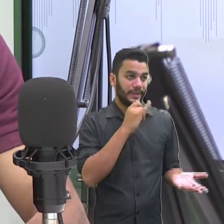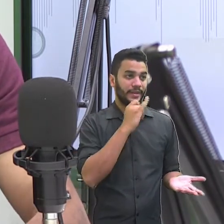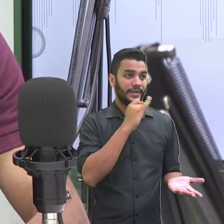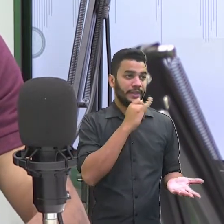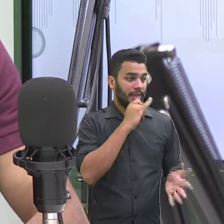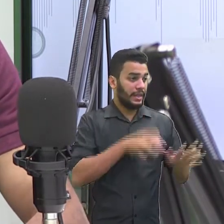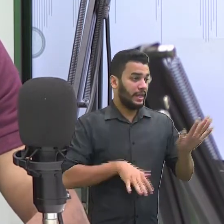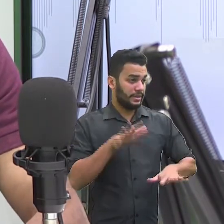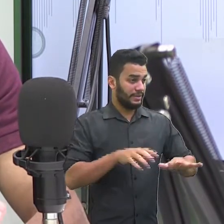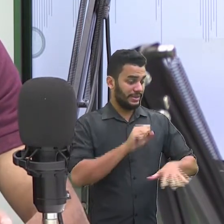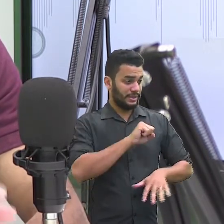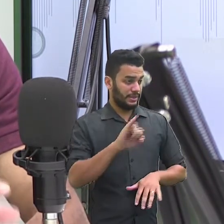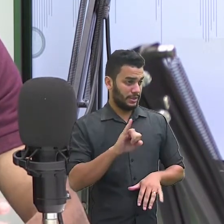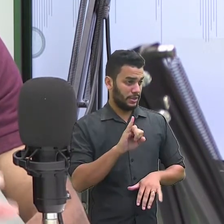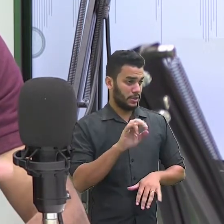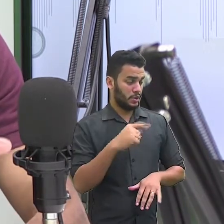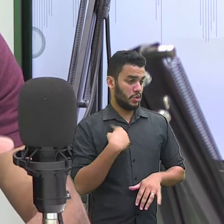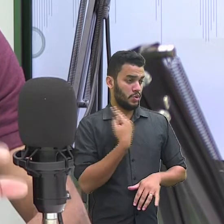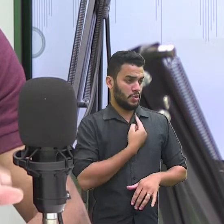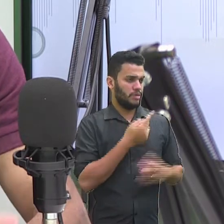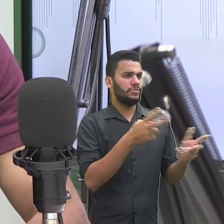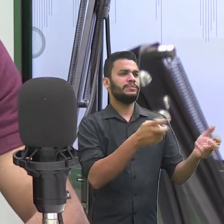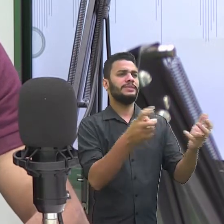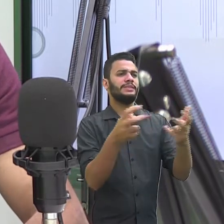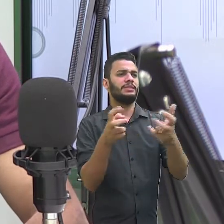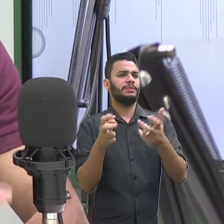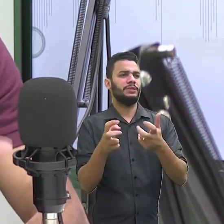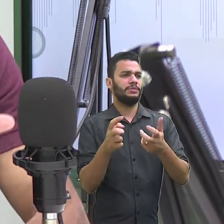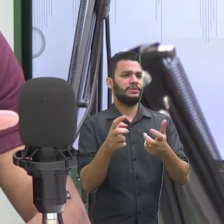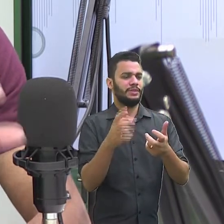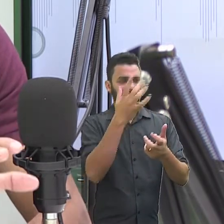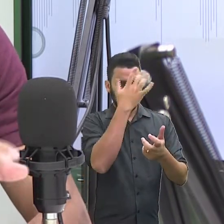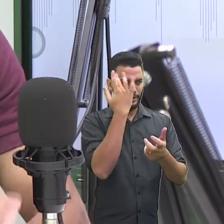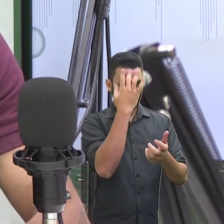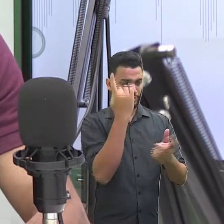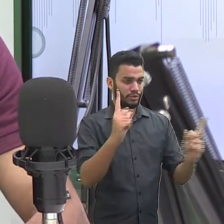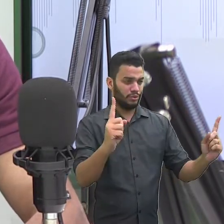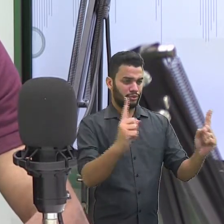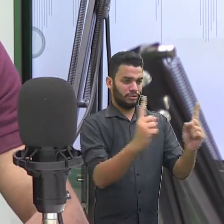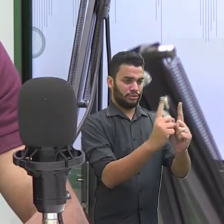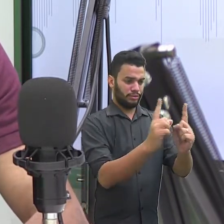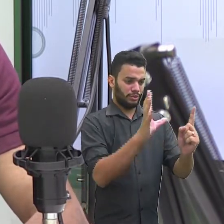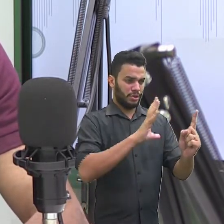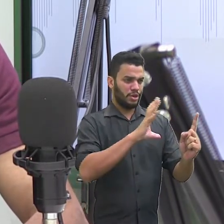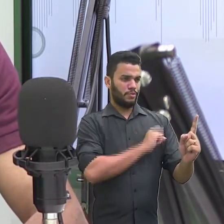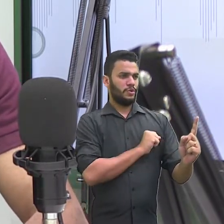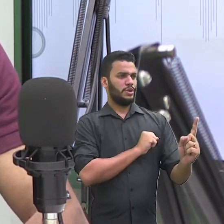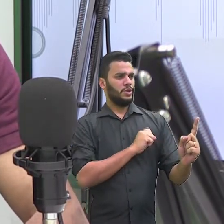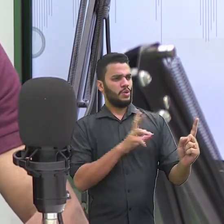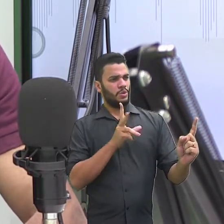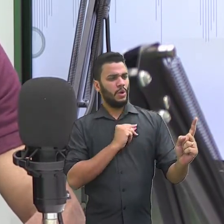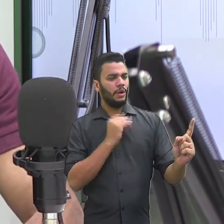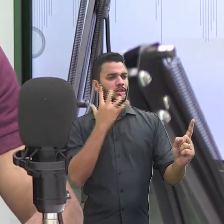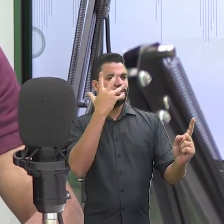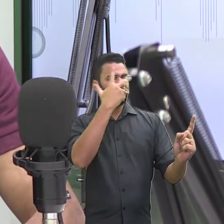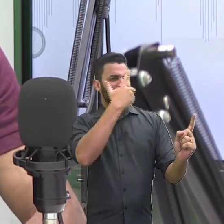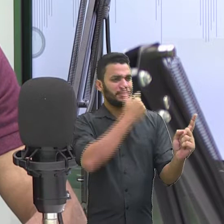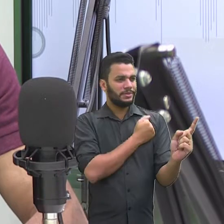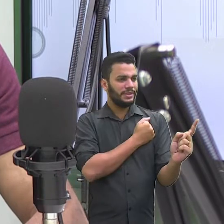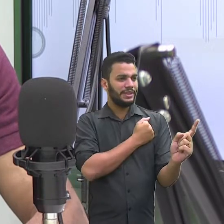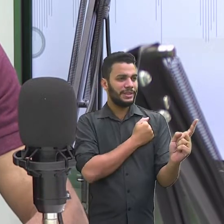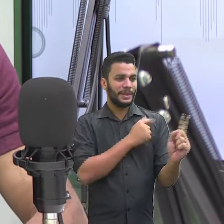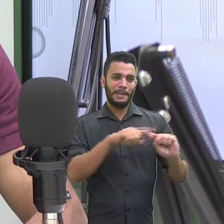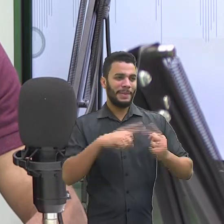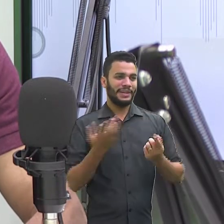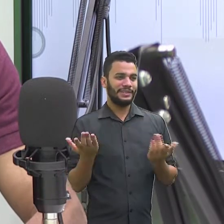atitudes amorosas, só que o amor precisa ser expresso. E para que o amor seja expresso, nós temos que frequentemente passar por cima